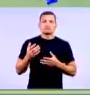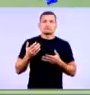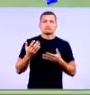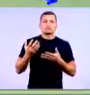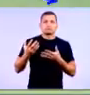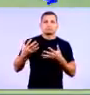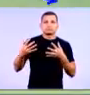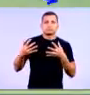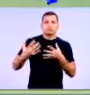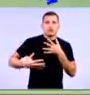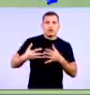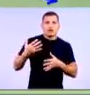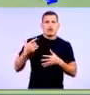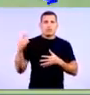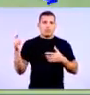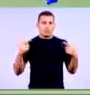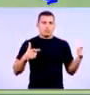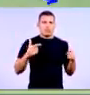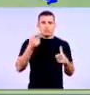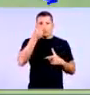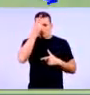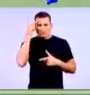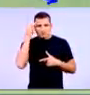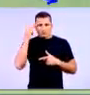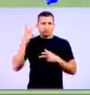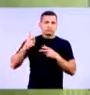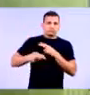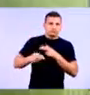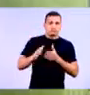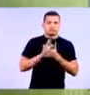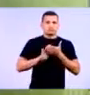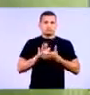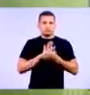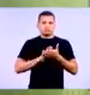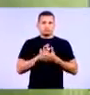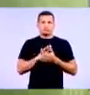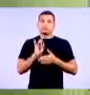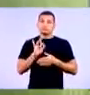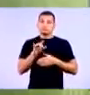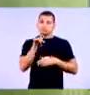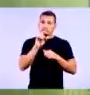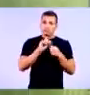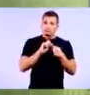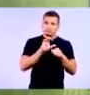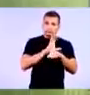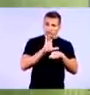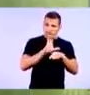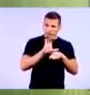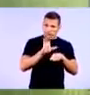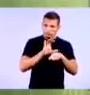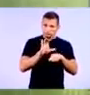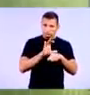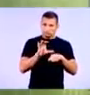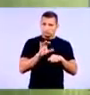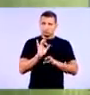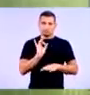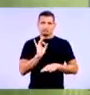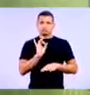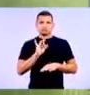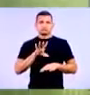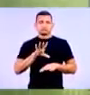outra personalidade, de nenhuma outra pessoa, de nenhuma outra figura. Você faz o curso, teoricamente,